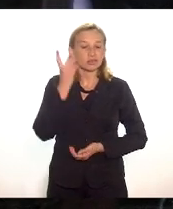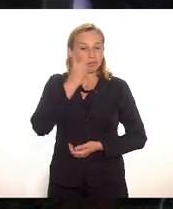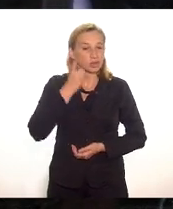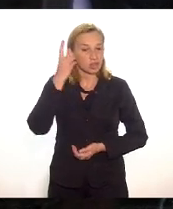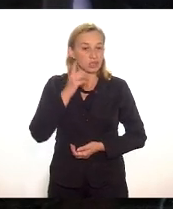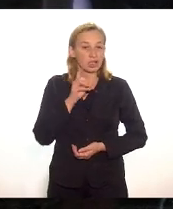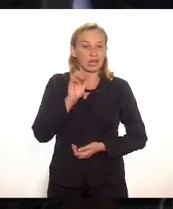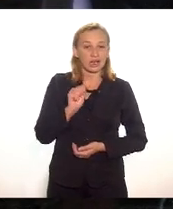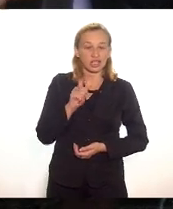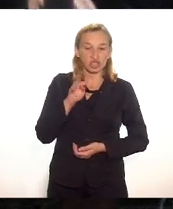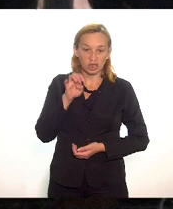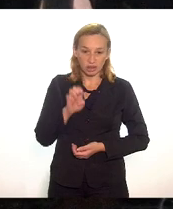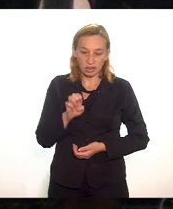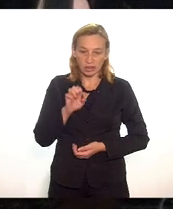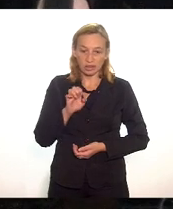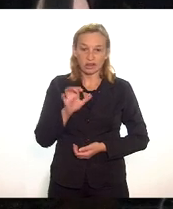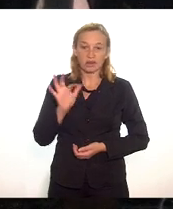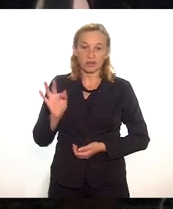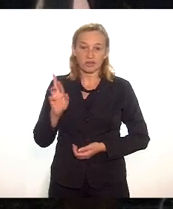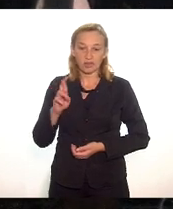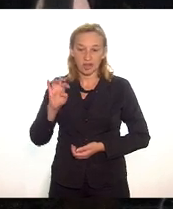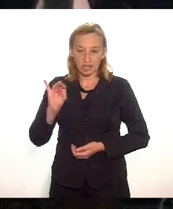Deputado Alexandre Freitas.